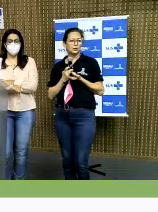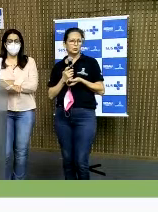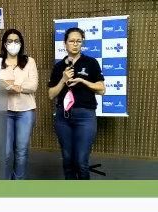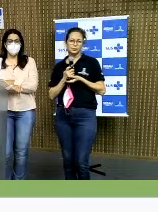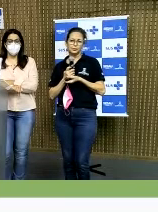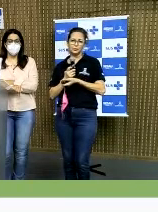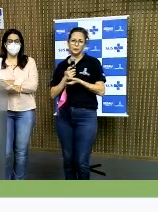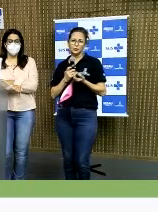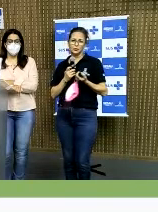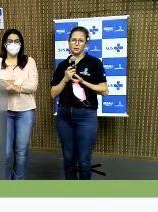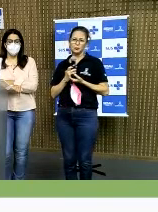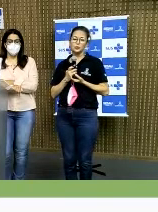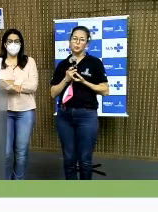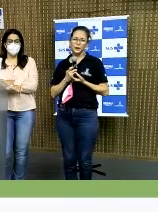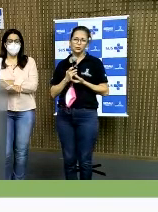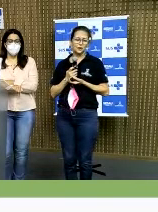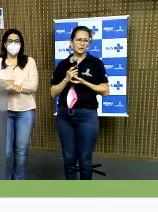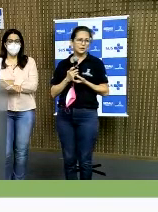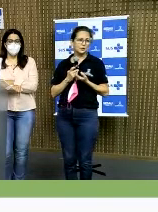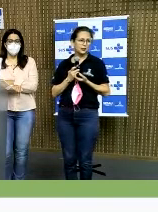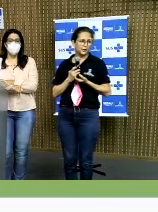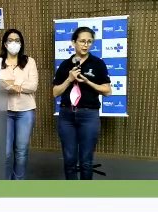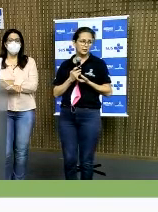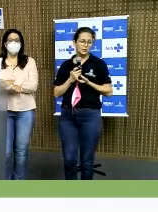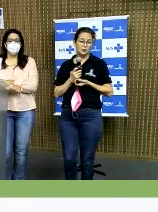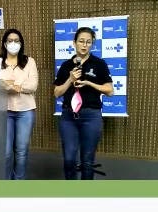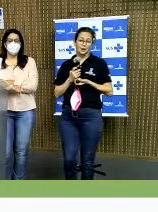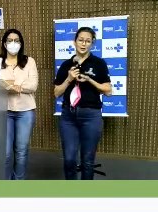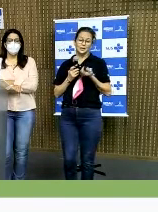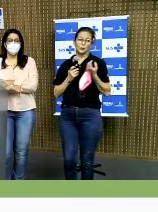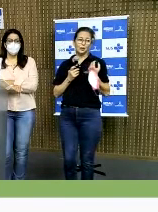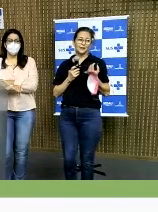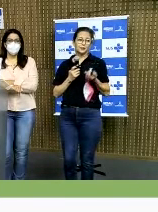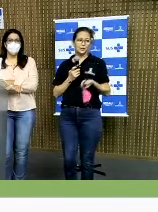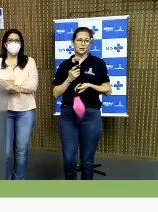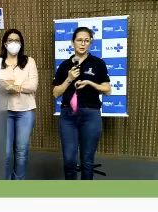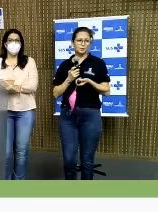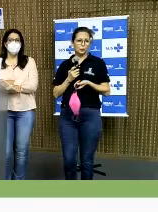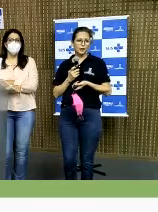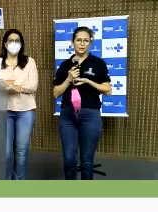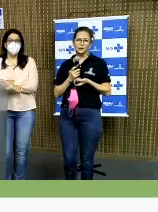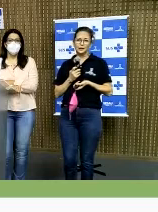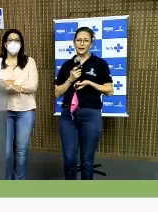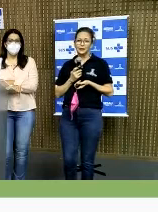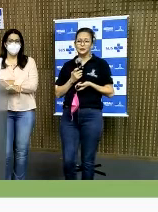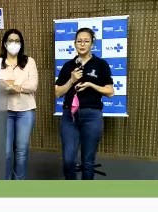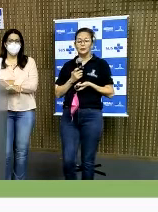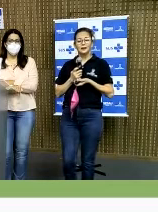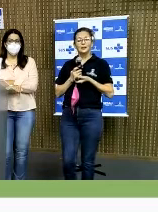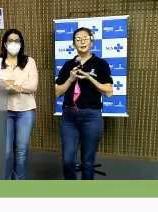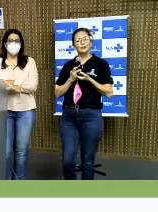e com os computadores, né, os equipamentos. Estamos há 4 semanas com problema de